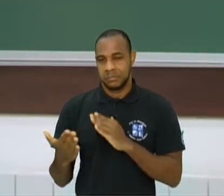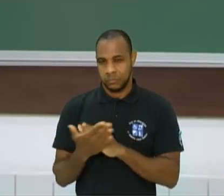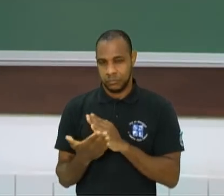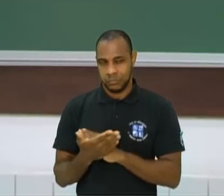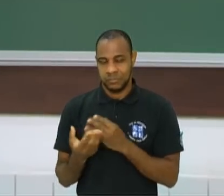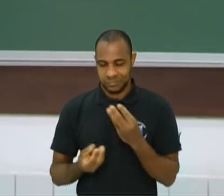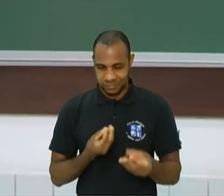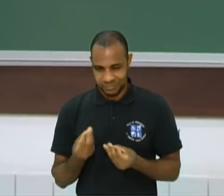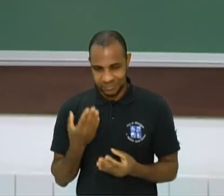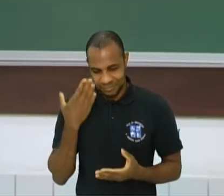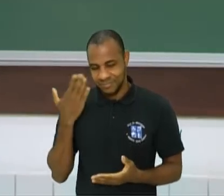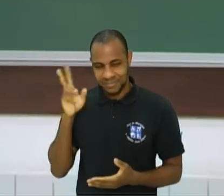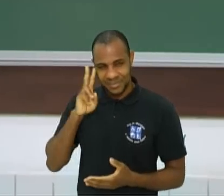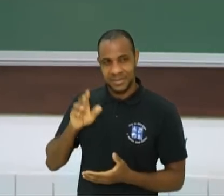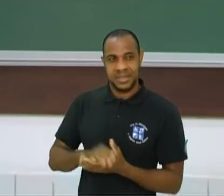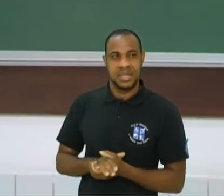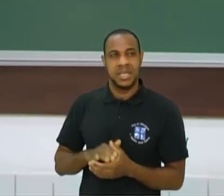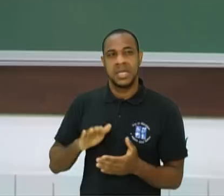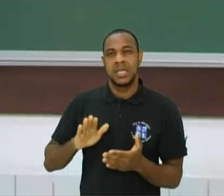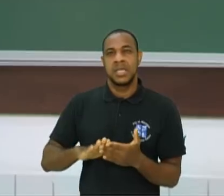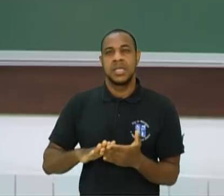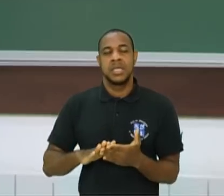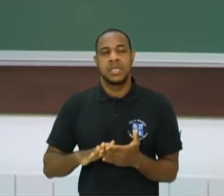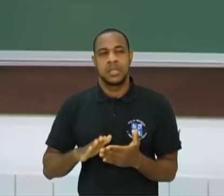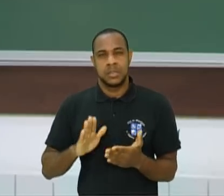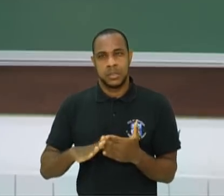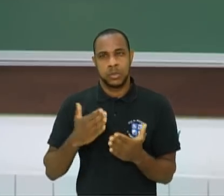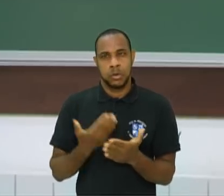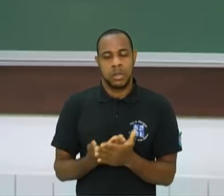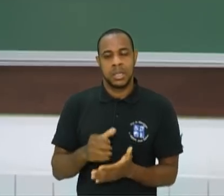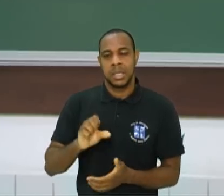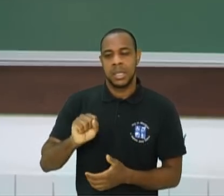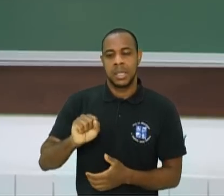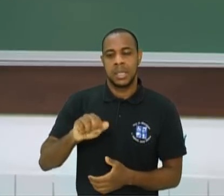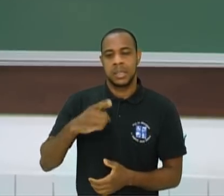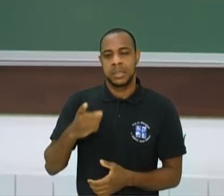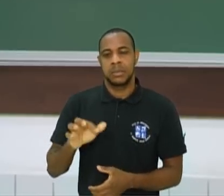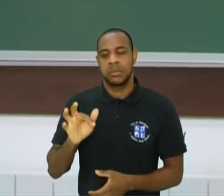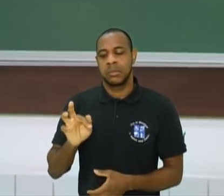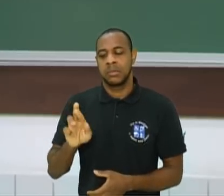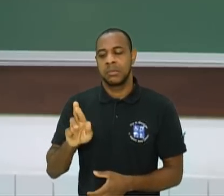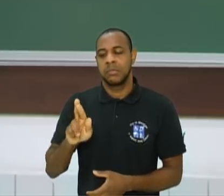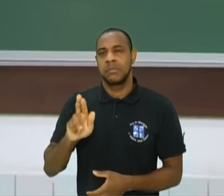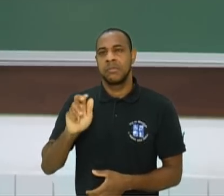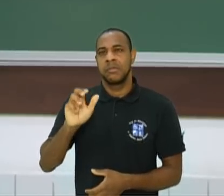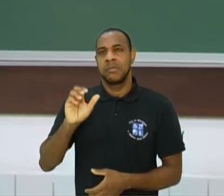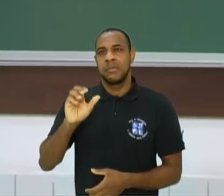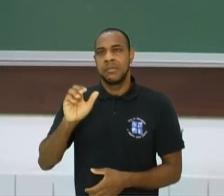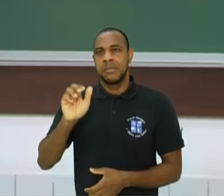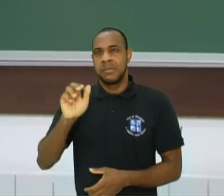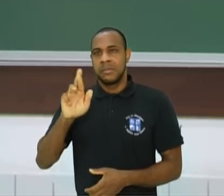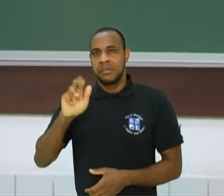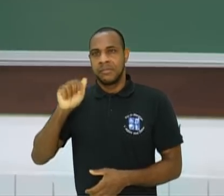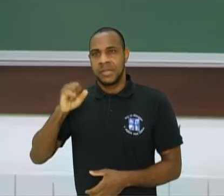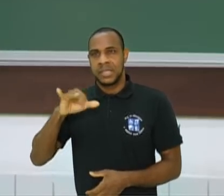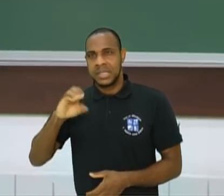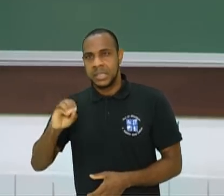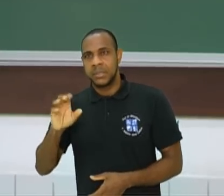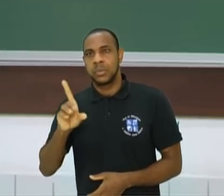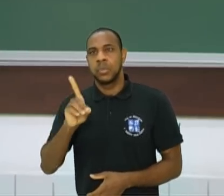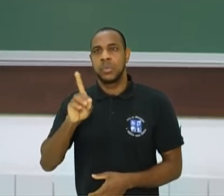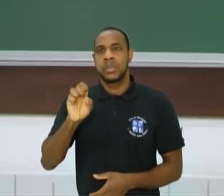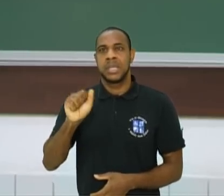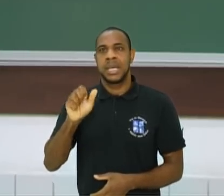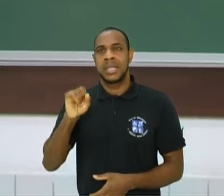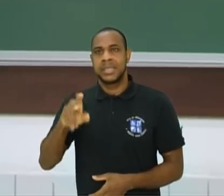lembrar, né? Então, Colégio São Francisco de Assis, de Tunas do Paraná. Beijo para